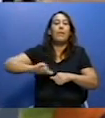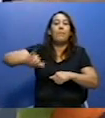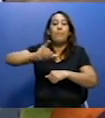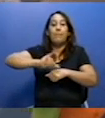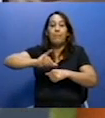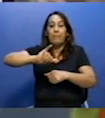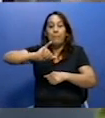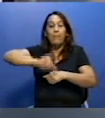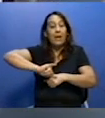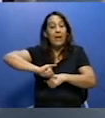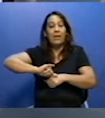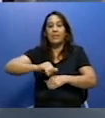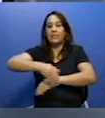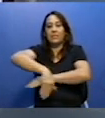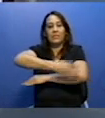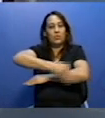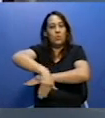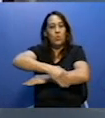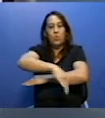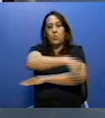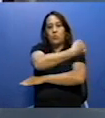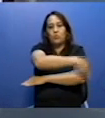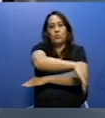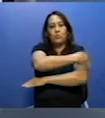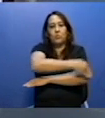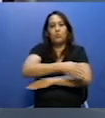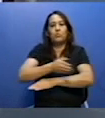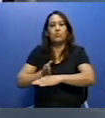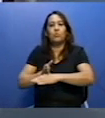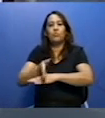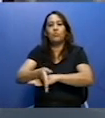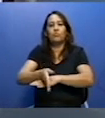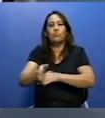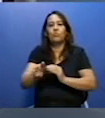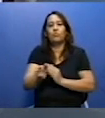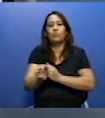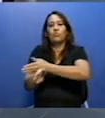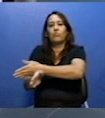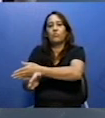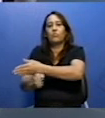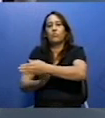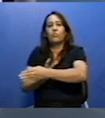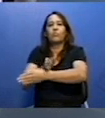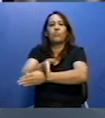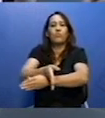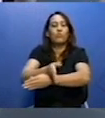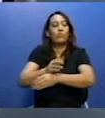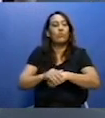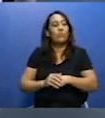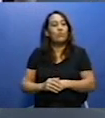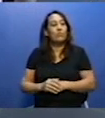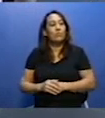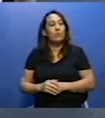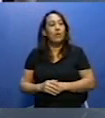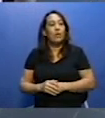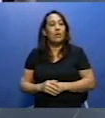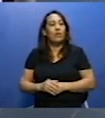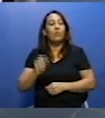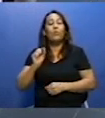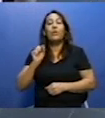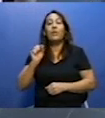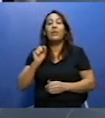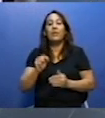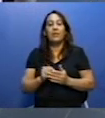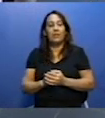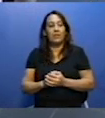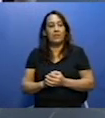contornado por ruas que se cruzam. Então, quarteirão é um conjunto de construções ou é uma praça contornada